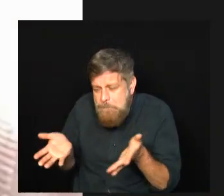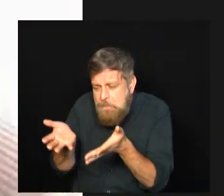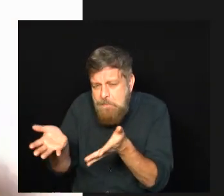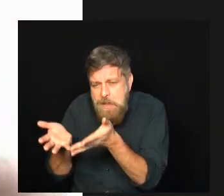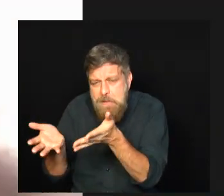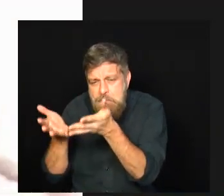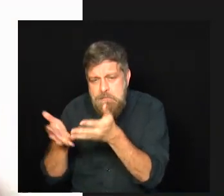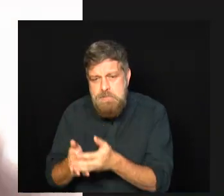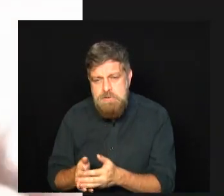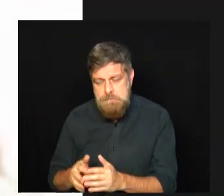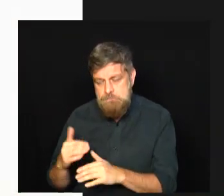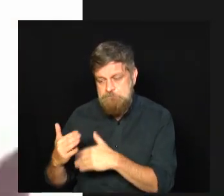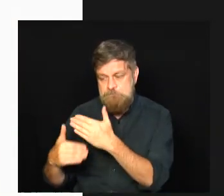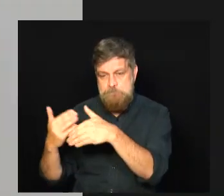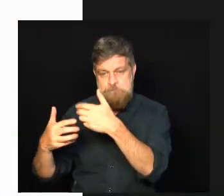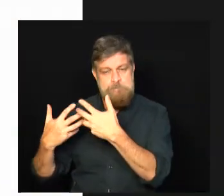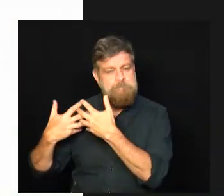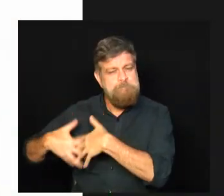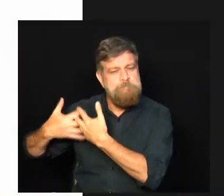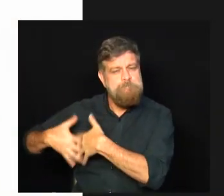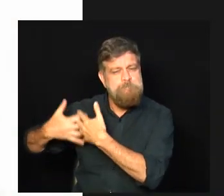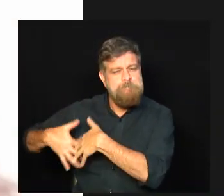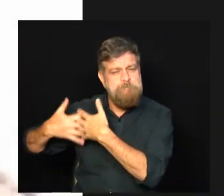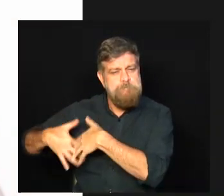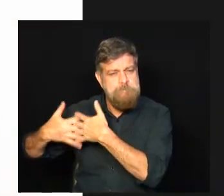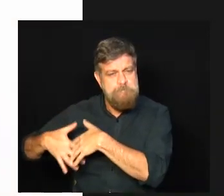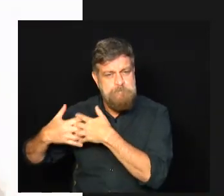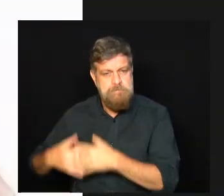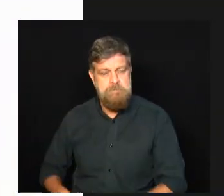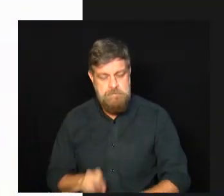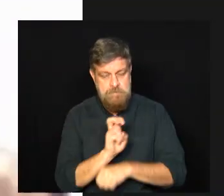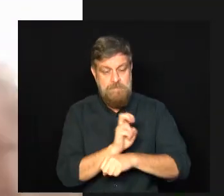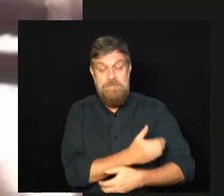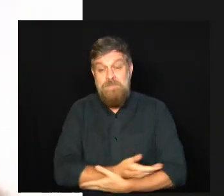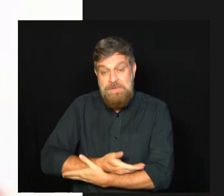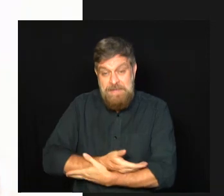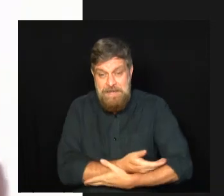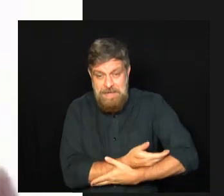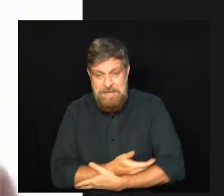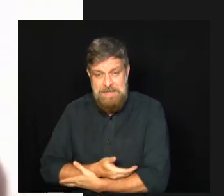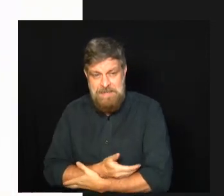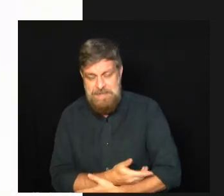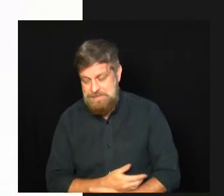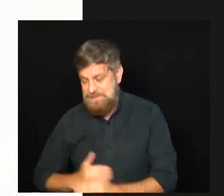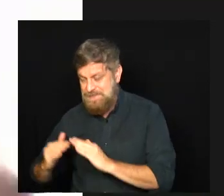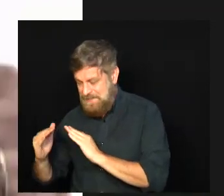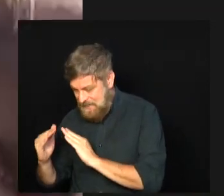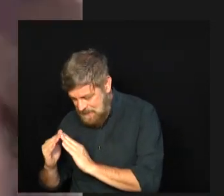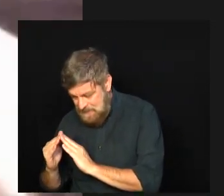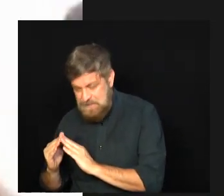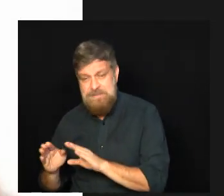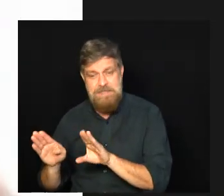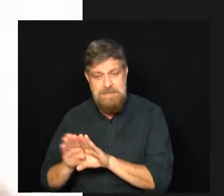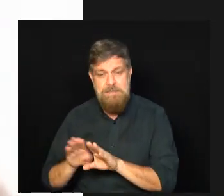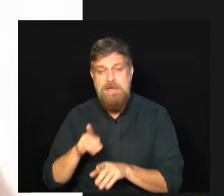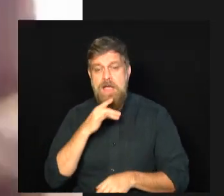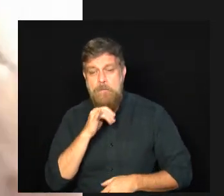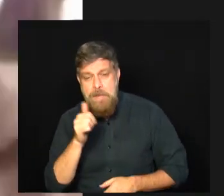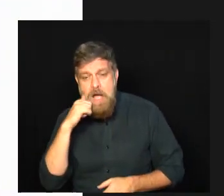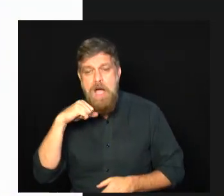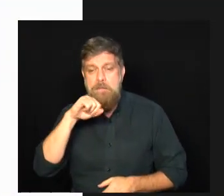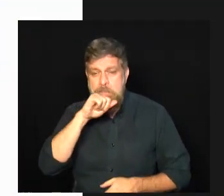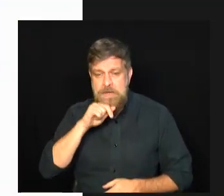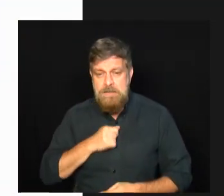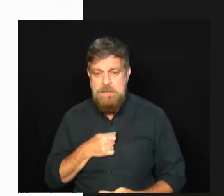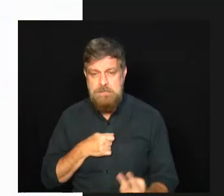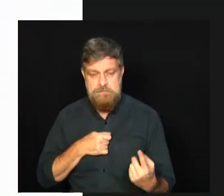estimuladas, né, com esse trabalho nas creches, nas próprias residências, pelos pais, se